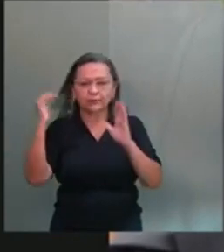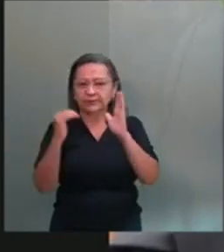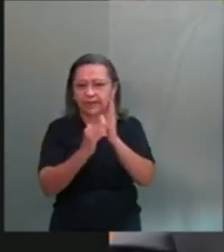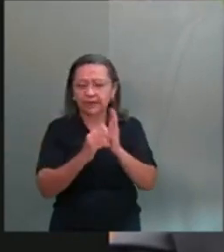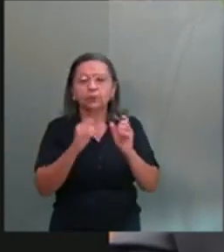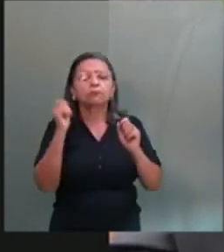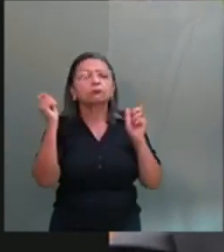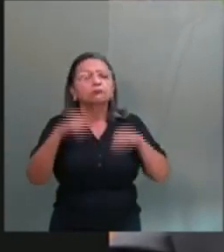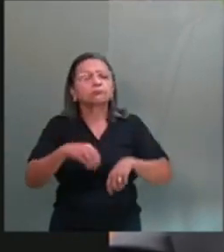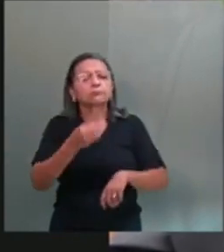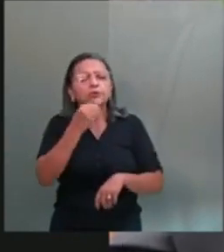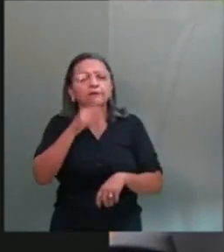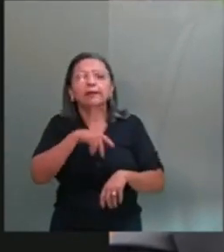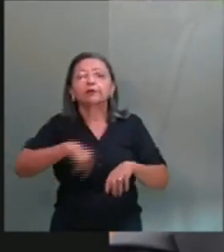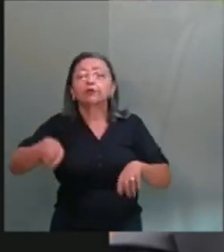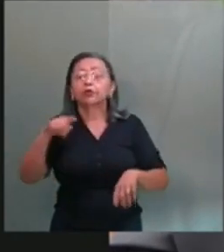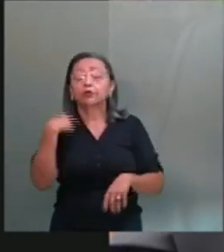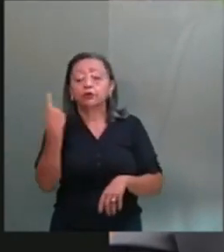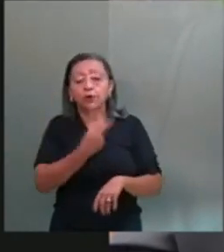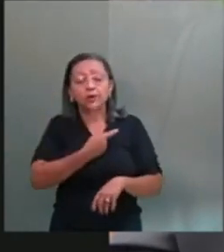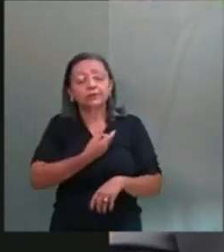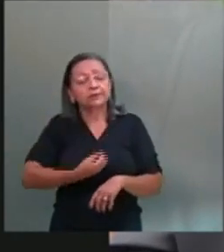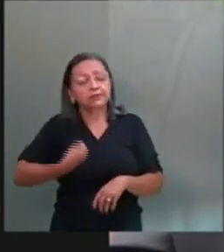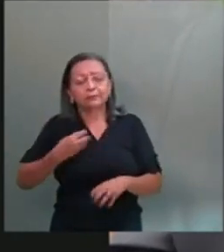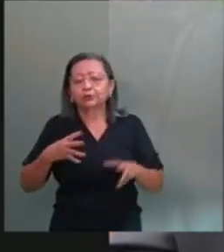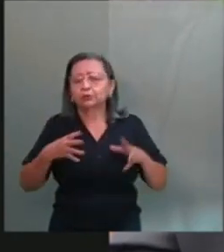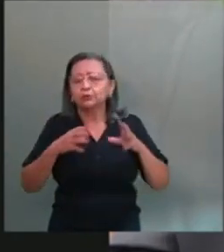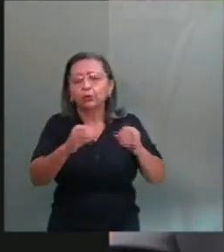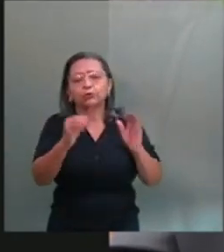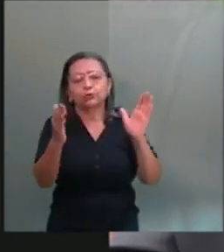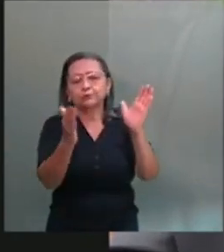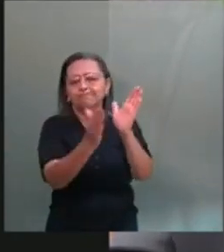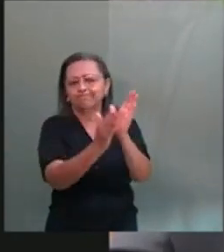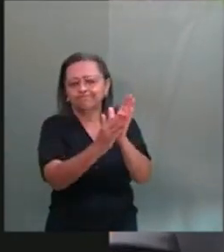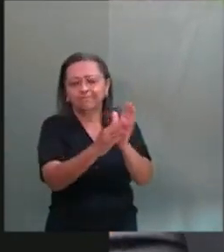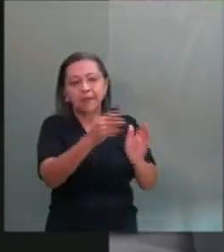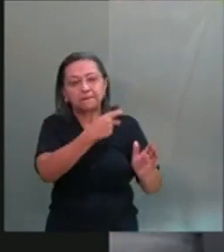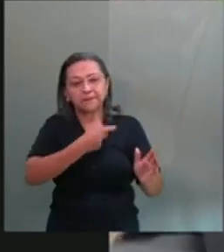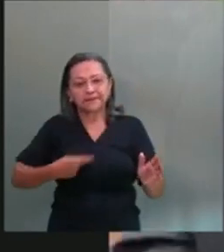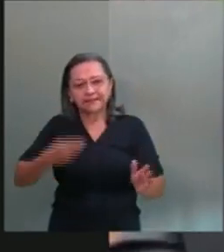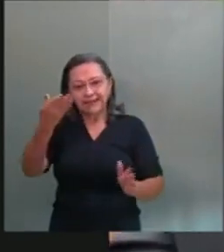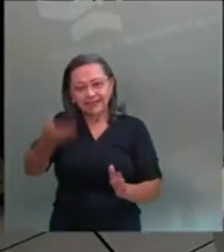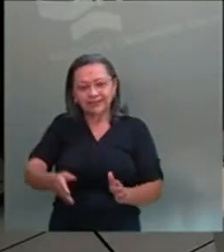Poderia dizer, estamos todos nós de parabéns, presidente Carlos Viana.